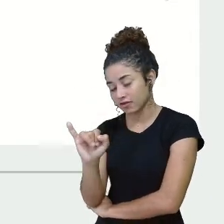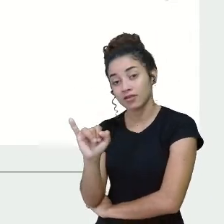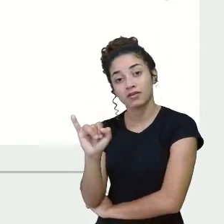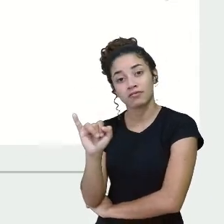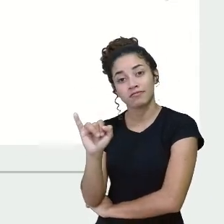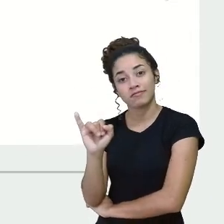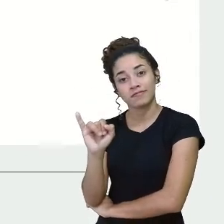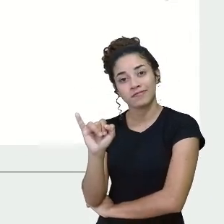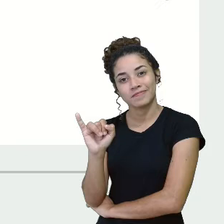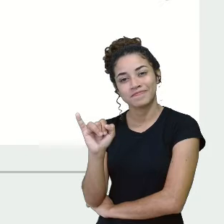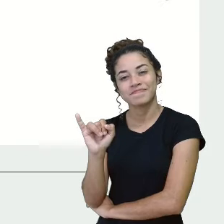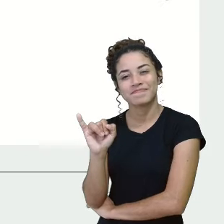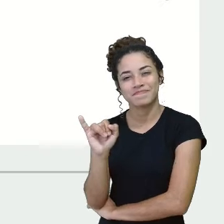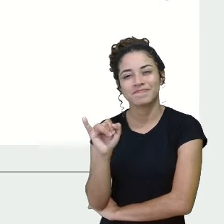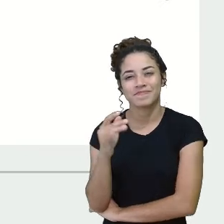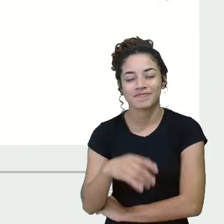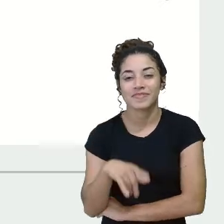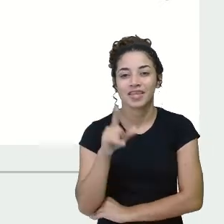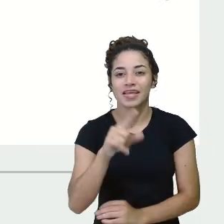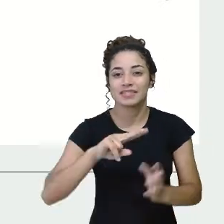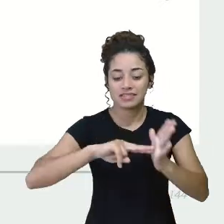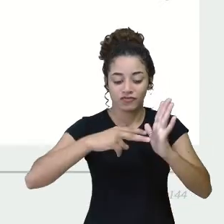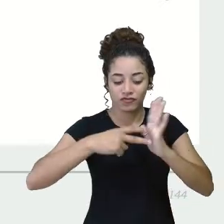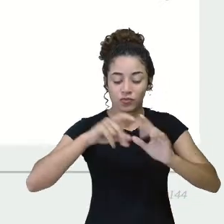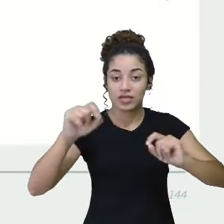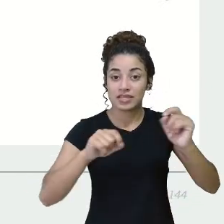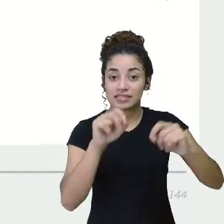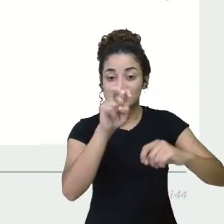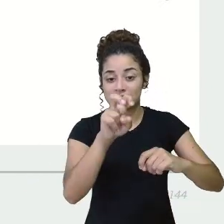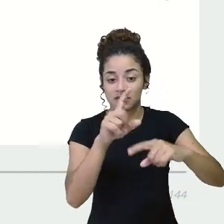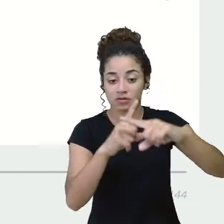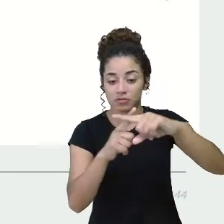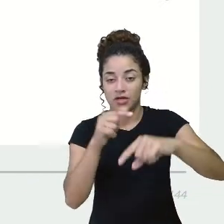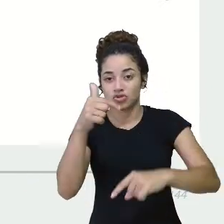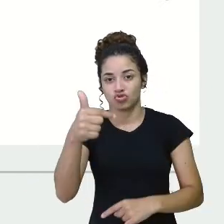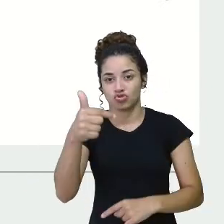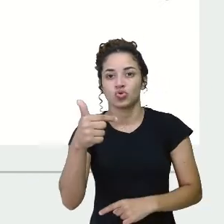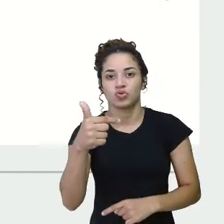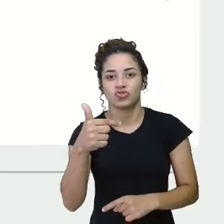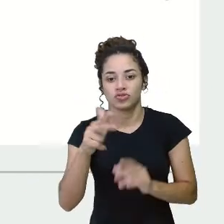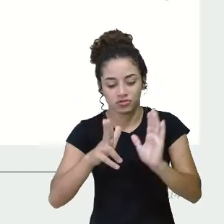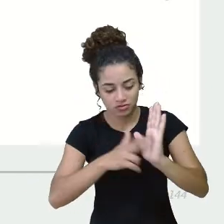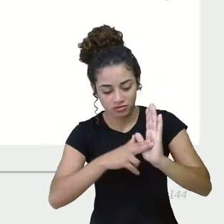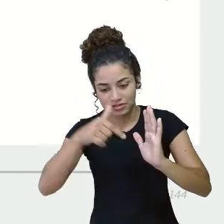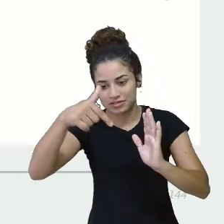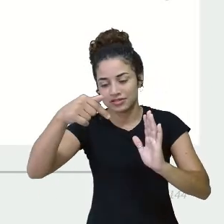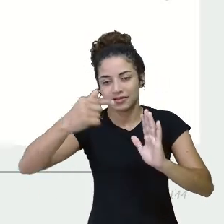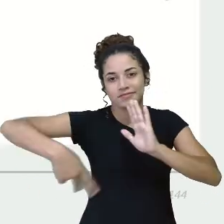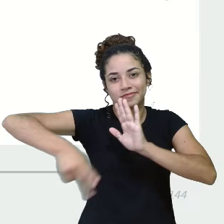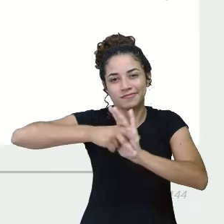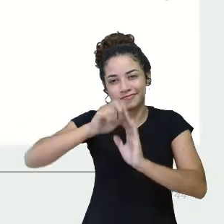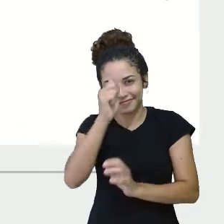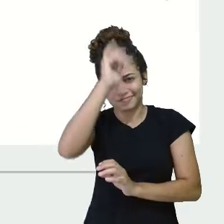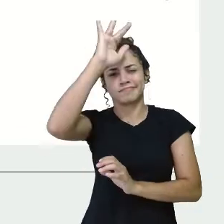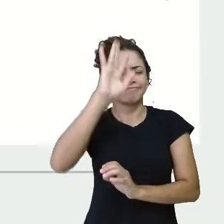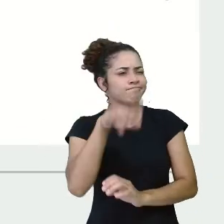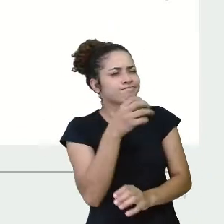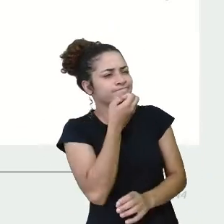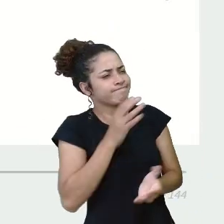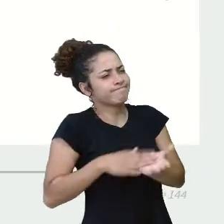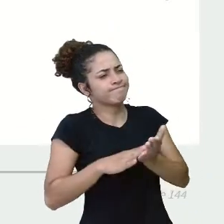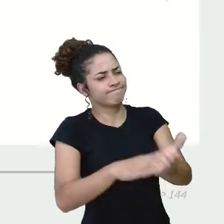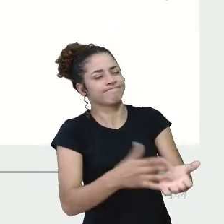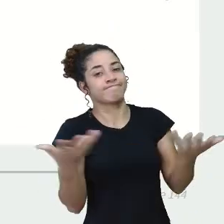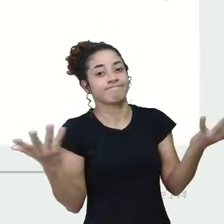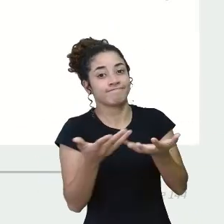I. É o 5 mais 2, né? Que forma o 7 em romanos. Muito bem, disse o Visconde.